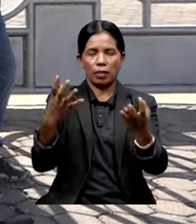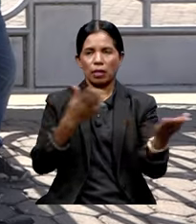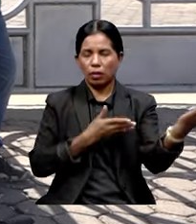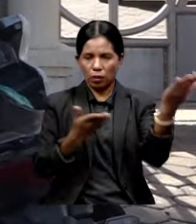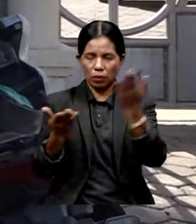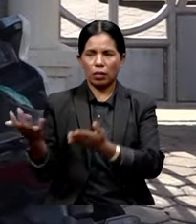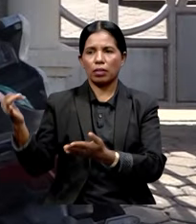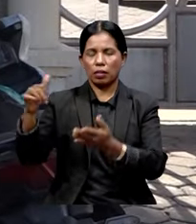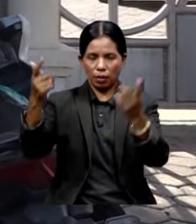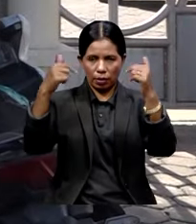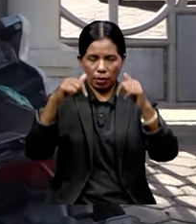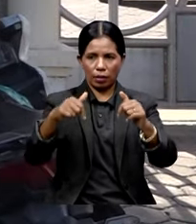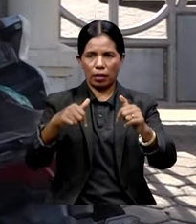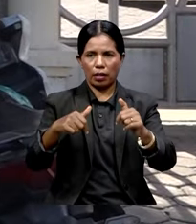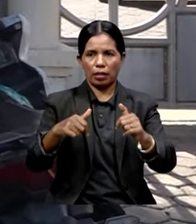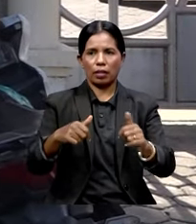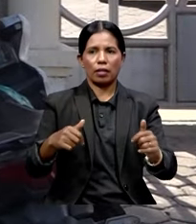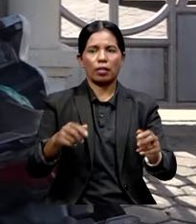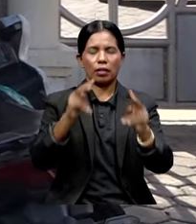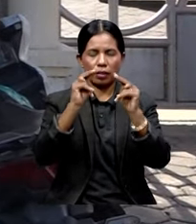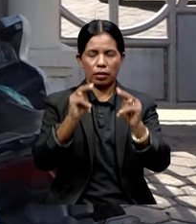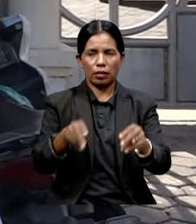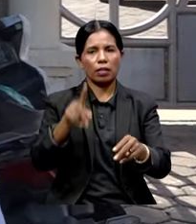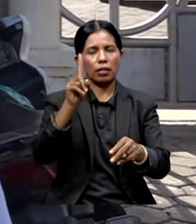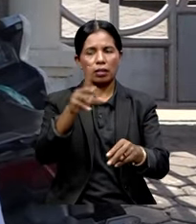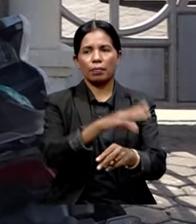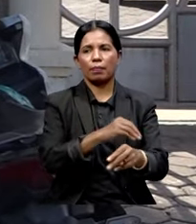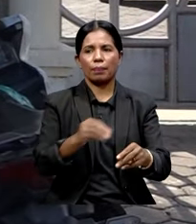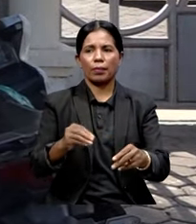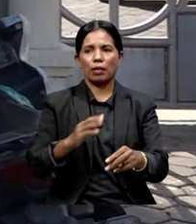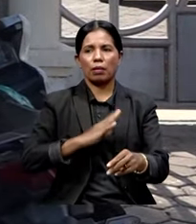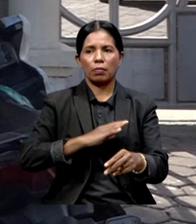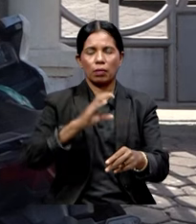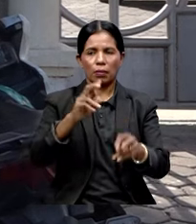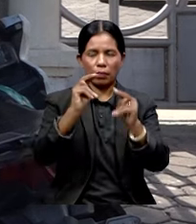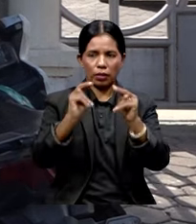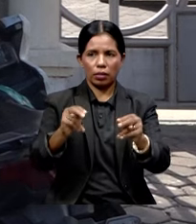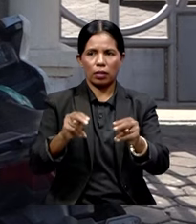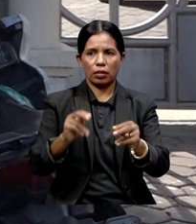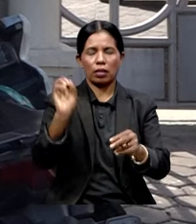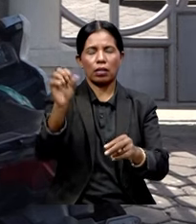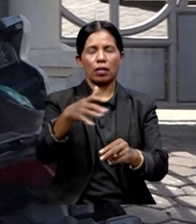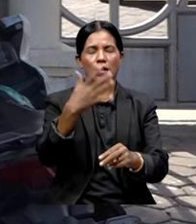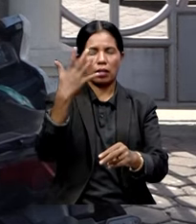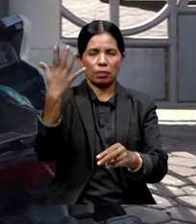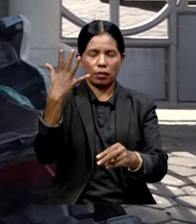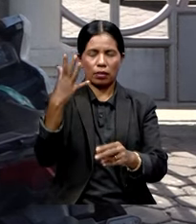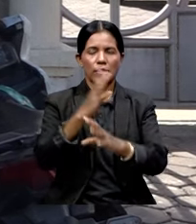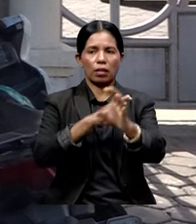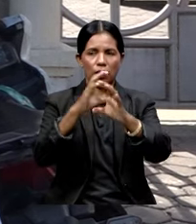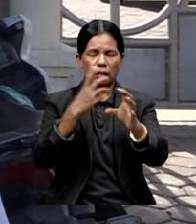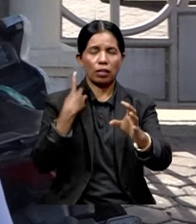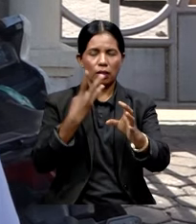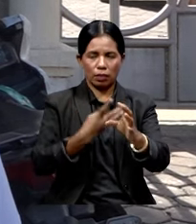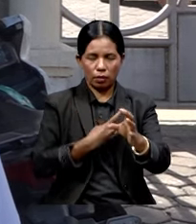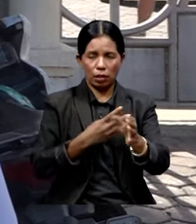mai para falta e necessidade ida maka Balcau precisa tan 15 camiões ne maka mi gere ona kata